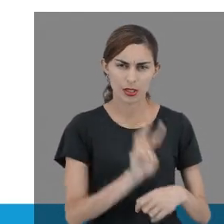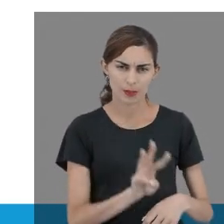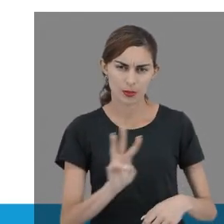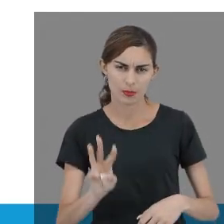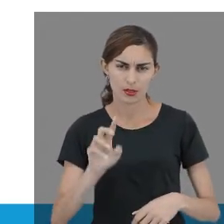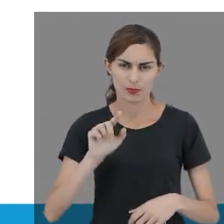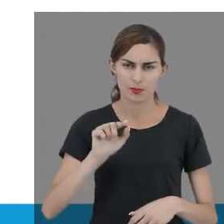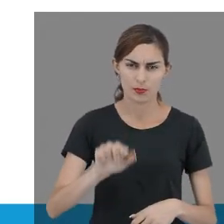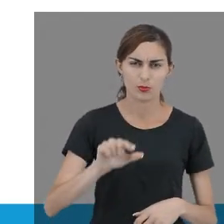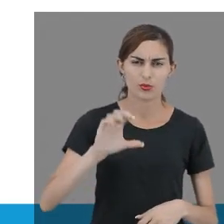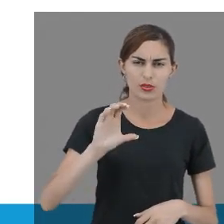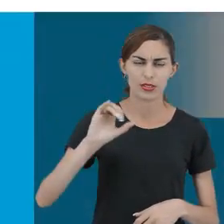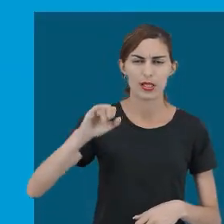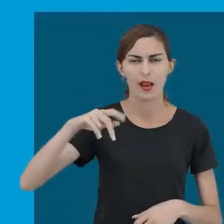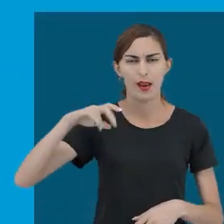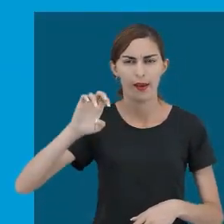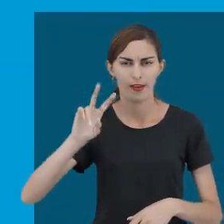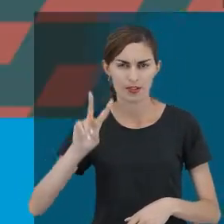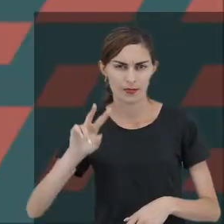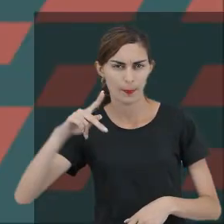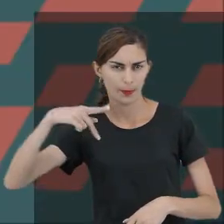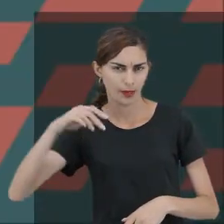www.cievespe.com.